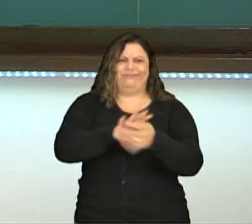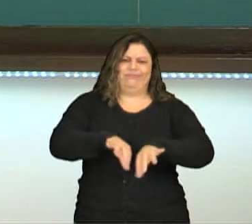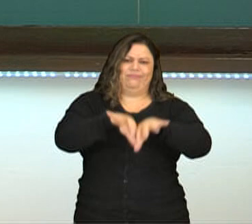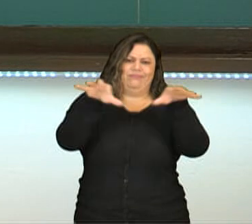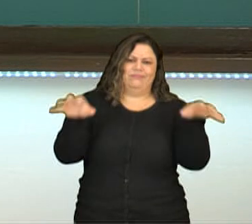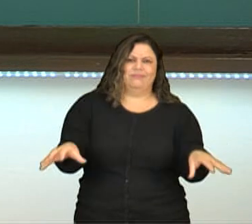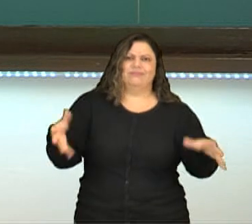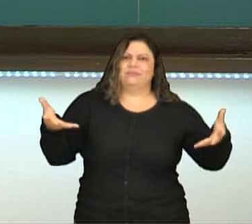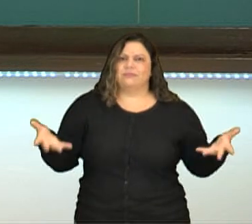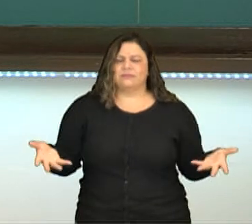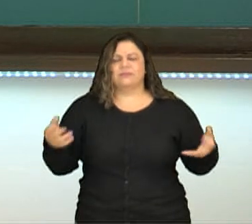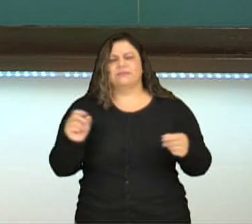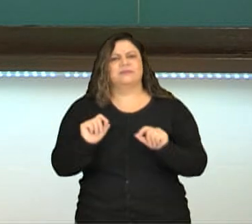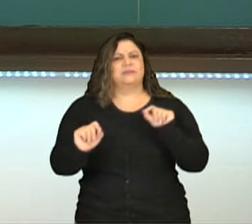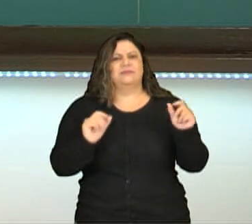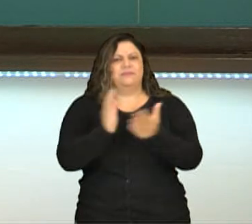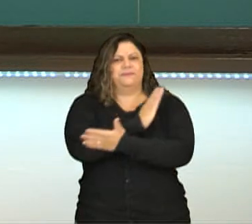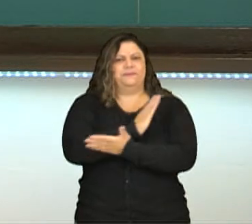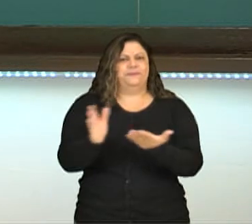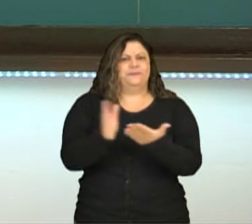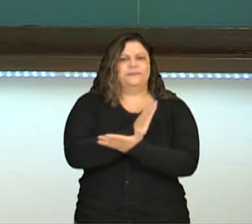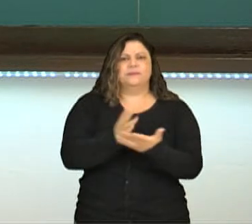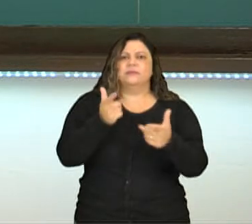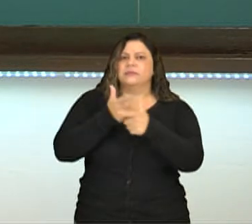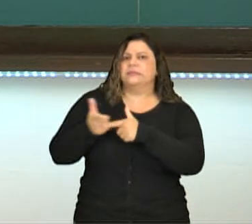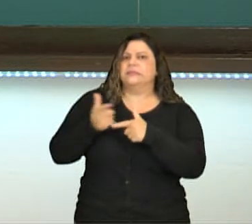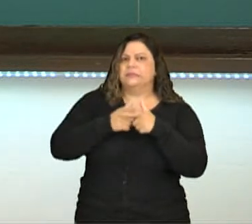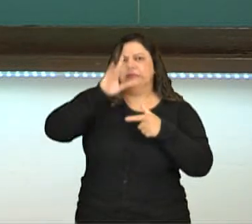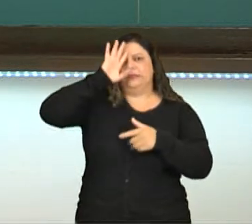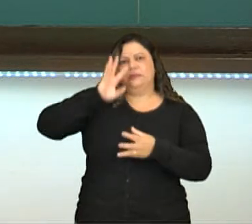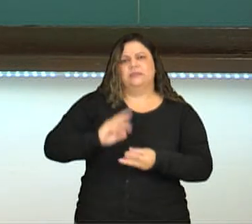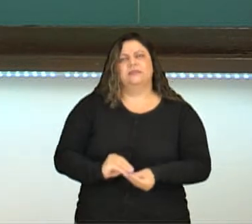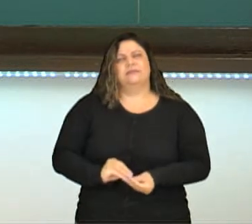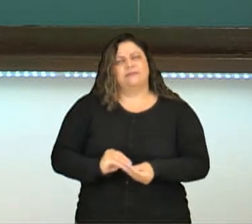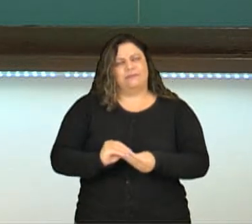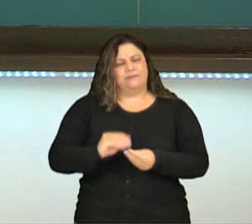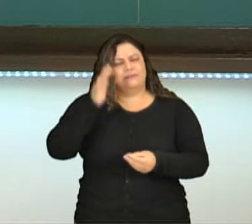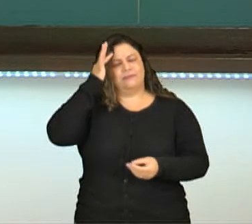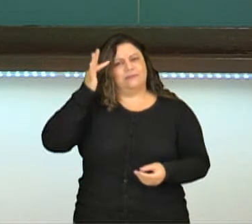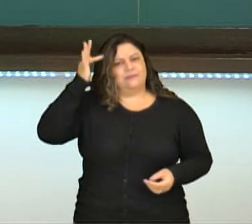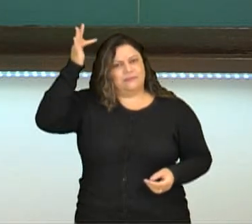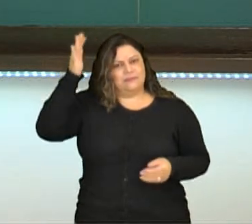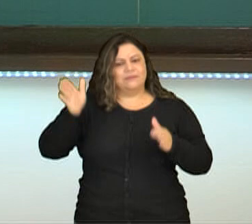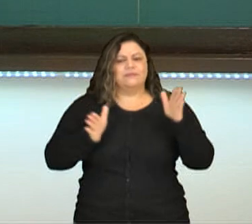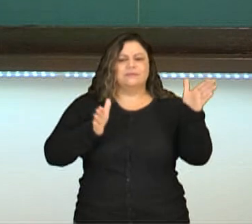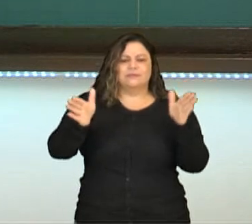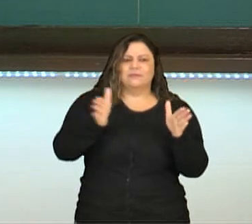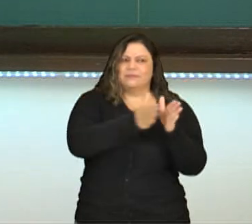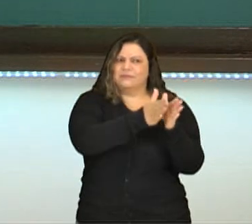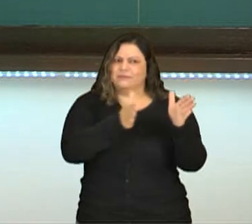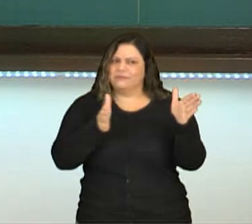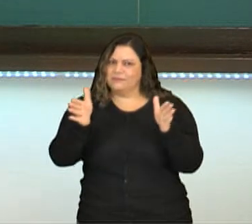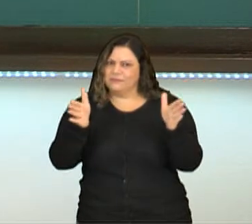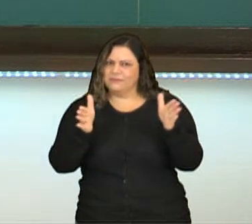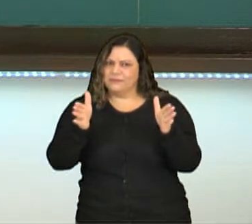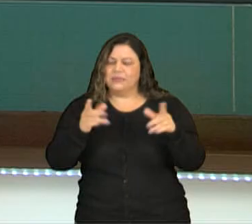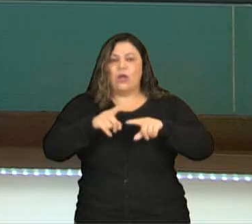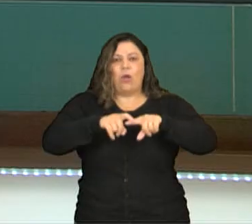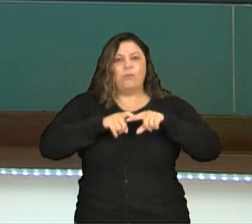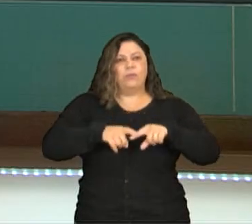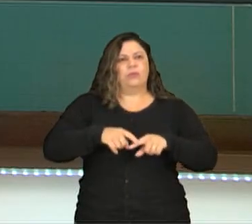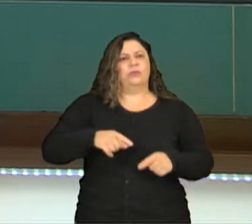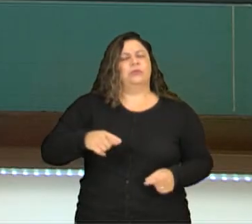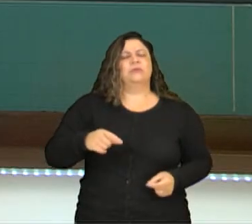E esse vai ser um grande problema a ser resolvido pela filosofia desse período. Por isso que vão existir divergências